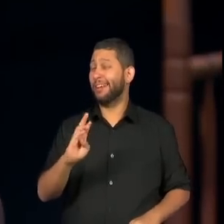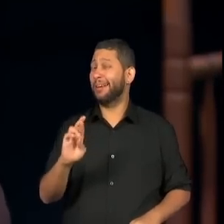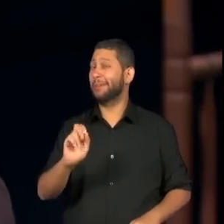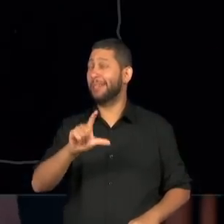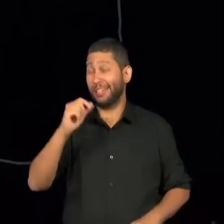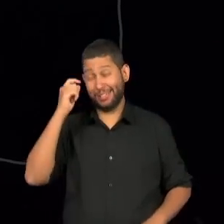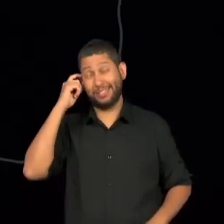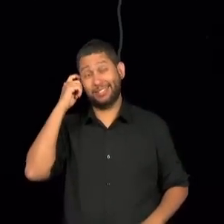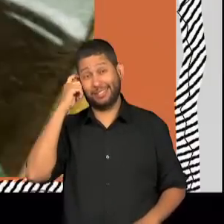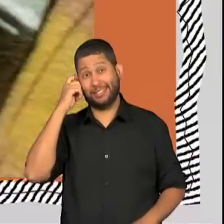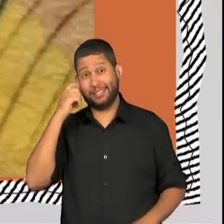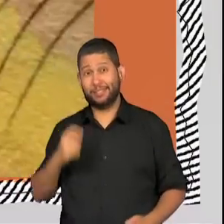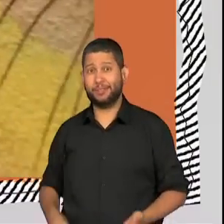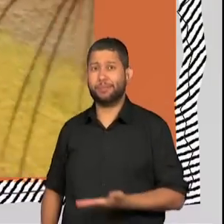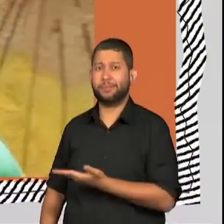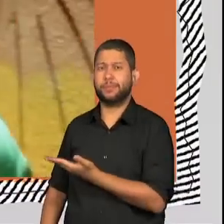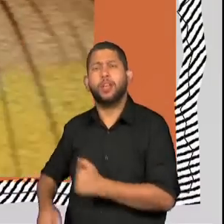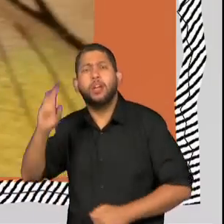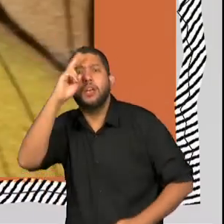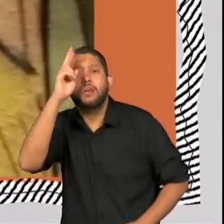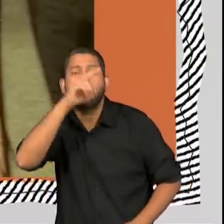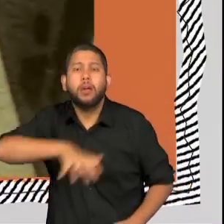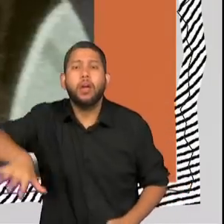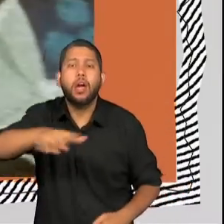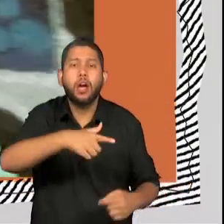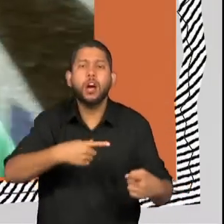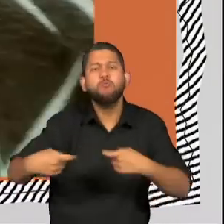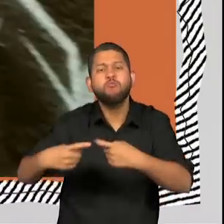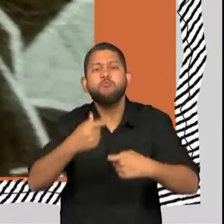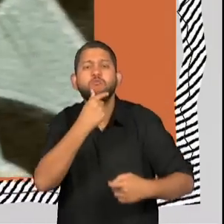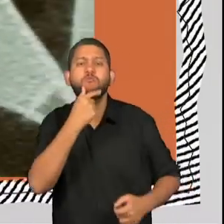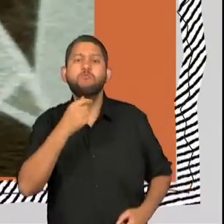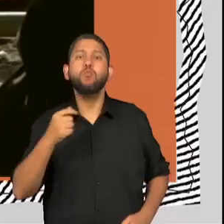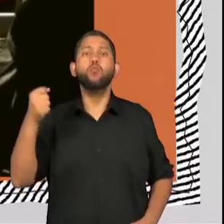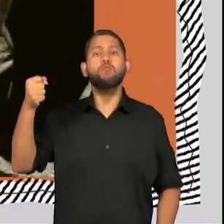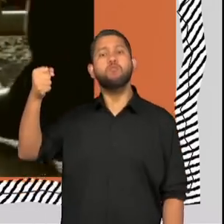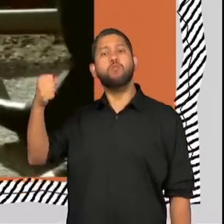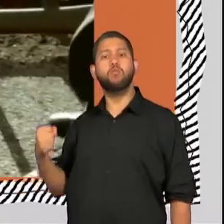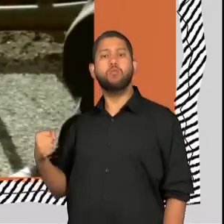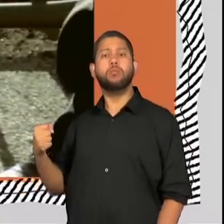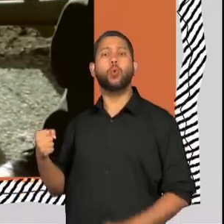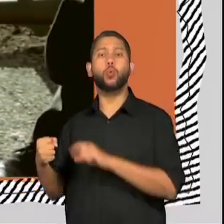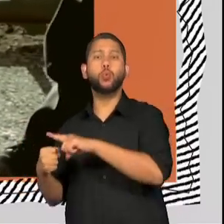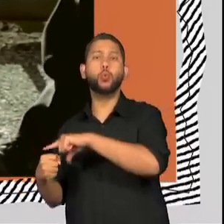prenúncio, né? Lembrei do guerreiro, quilombo